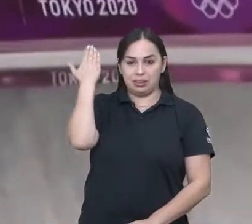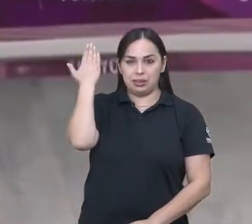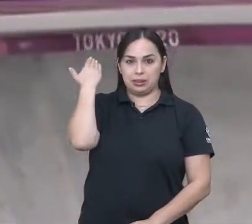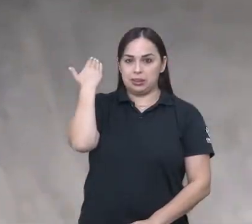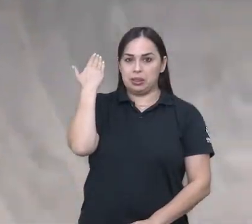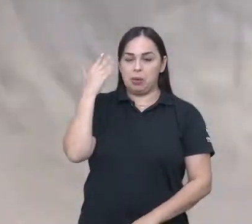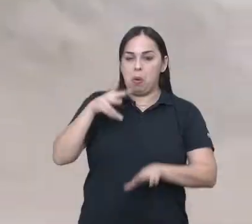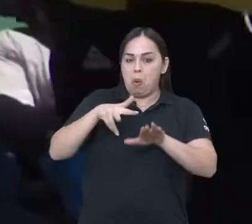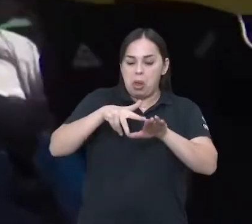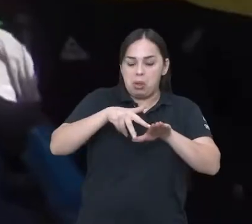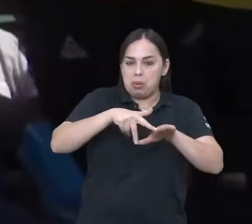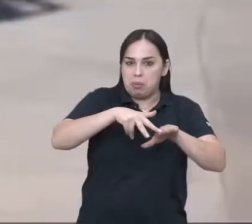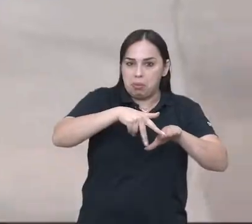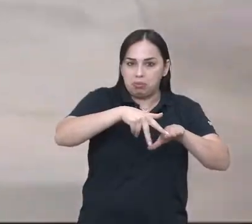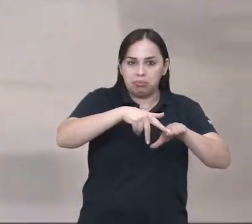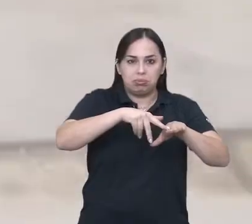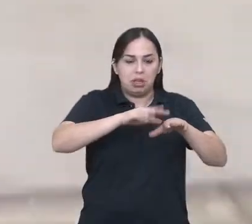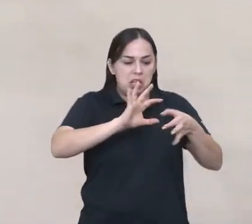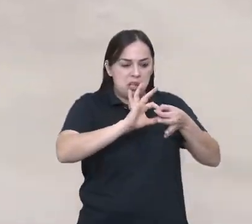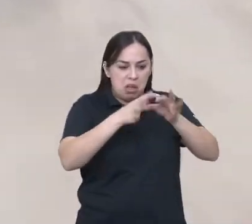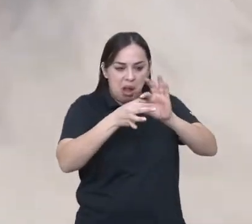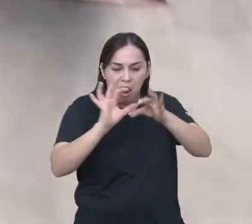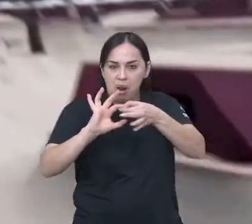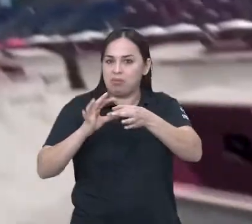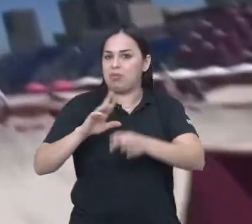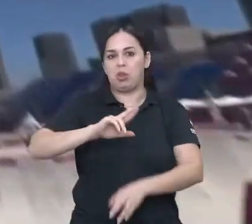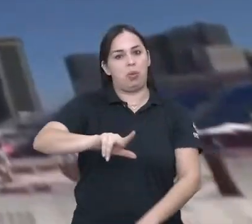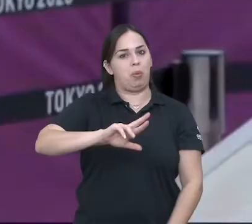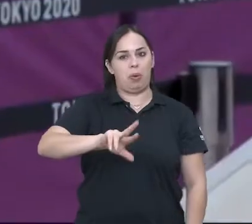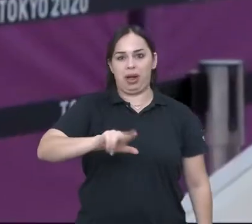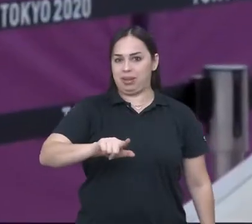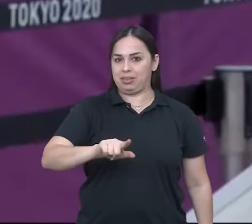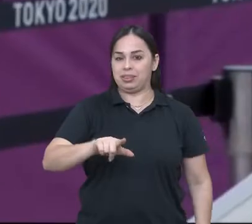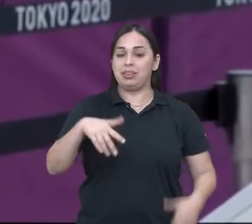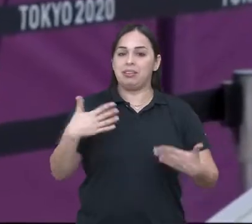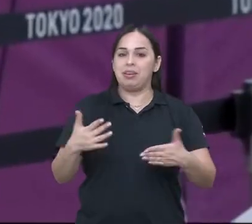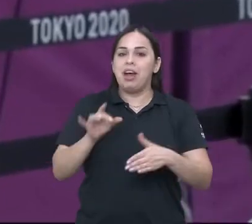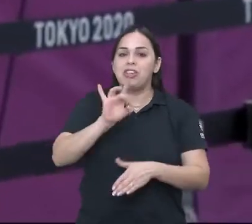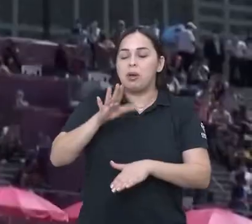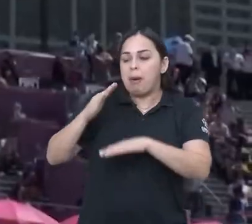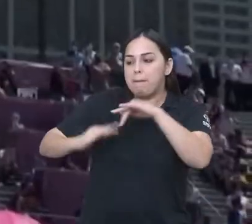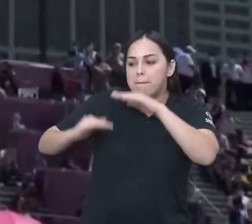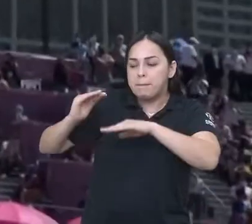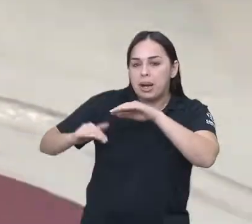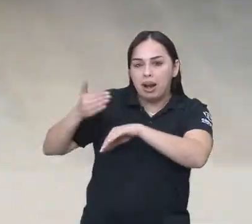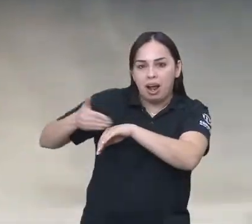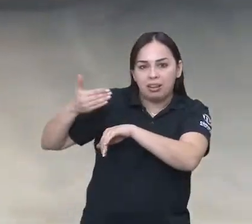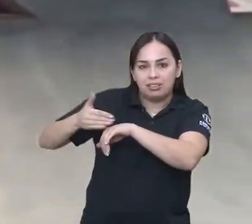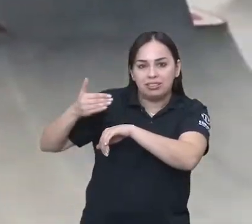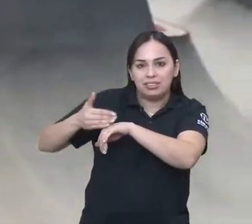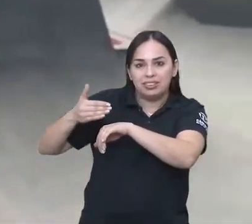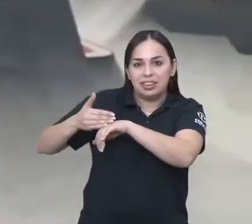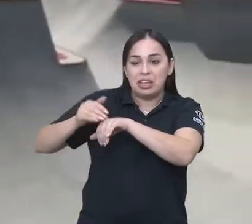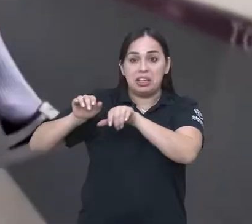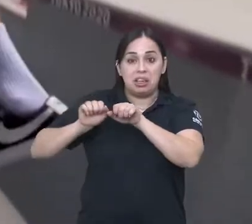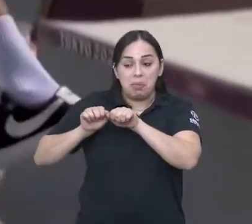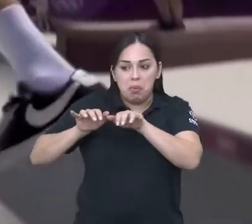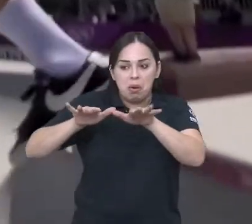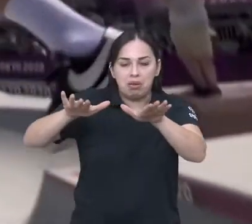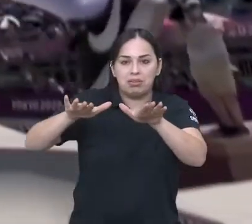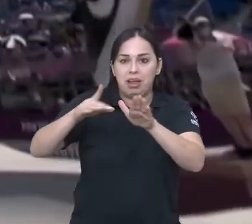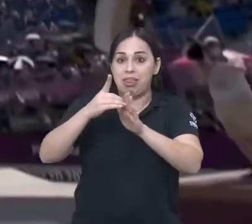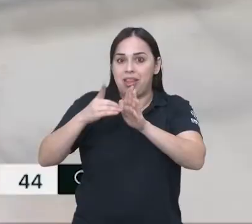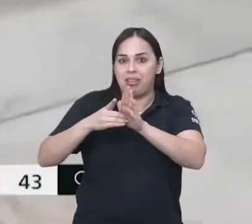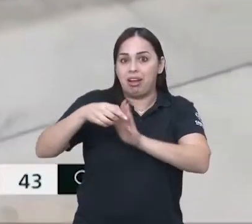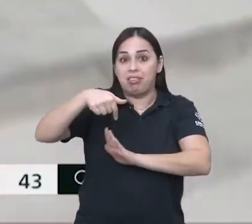olímpico, o skate já era tido por muitos como um estilo de vida, uma prática que se popularizou principalmente entre as décadas